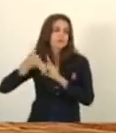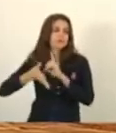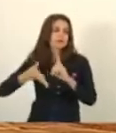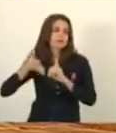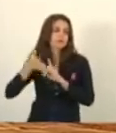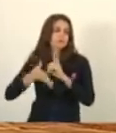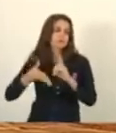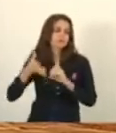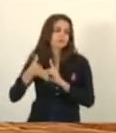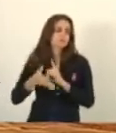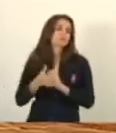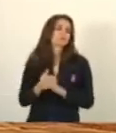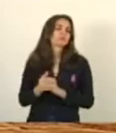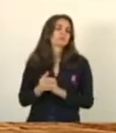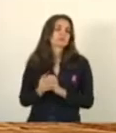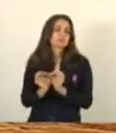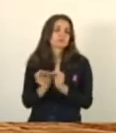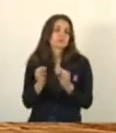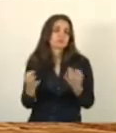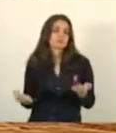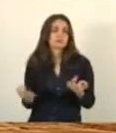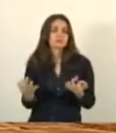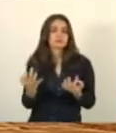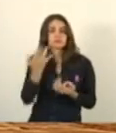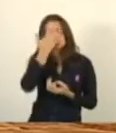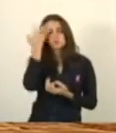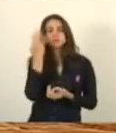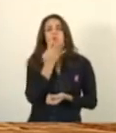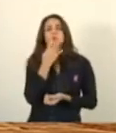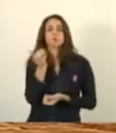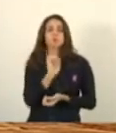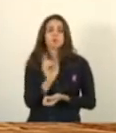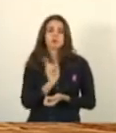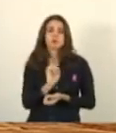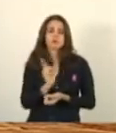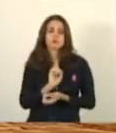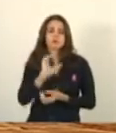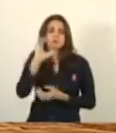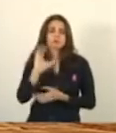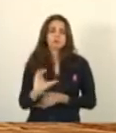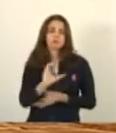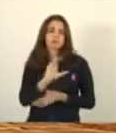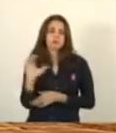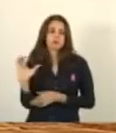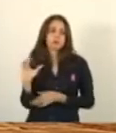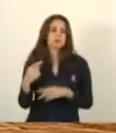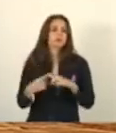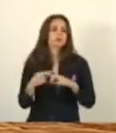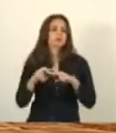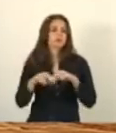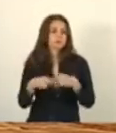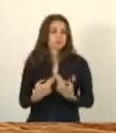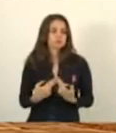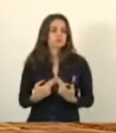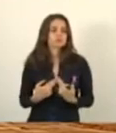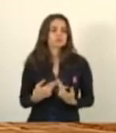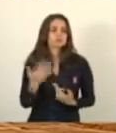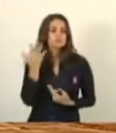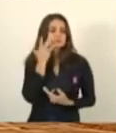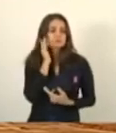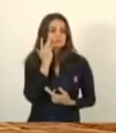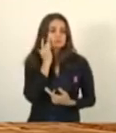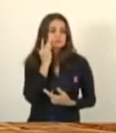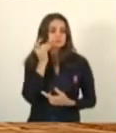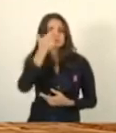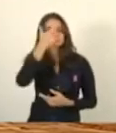falho, né, de uma pessoa sem o conhecimento, né, da Igreja Católica. Por isso eu acho que,